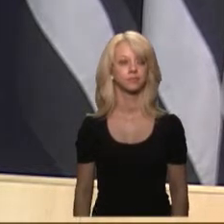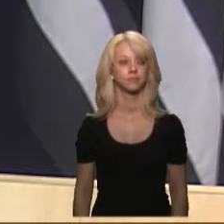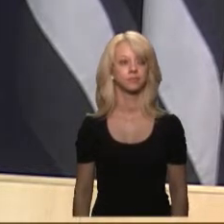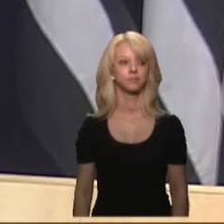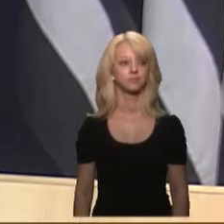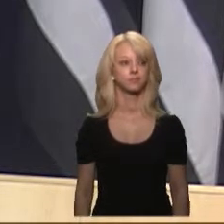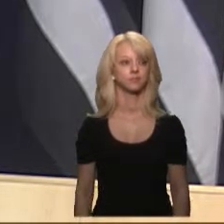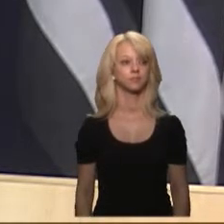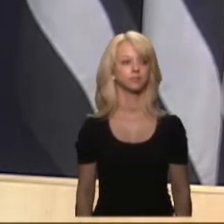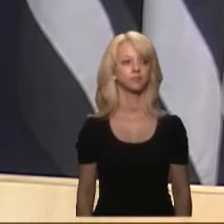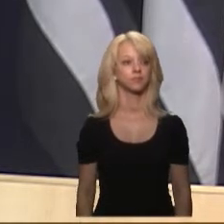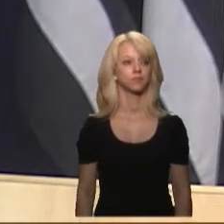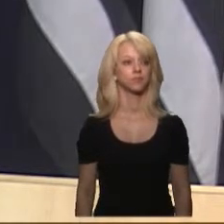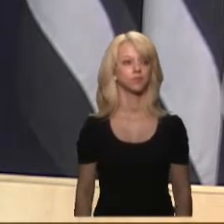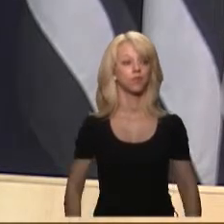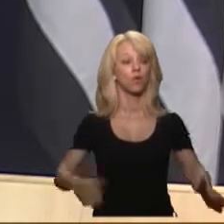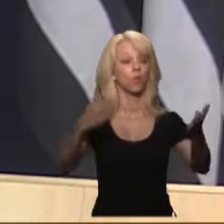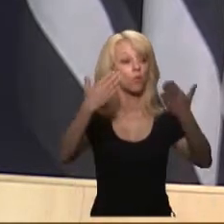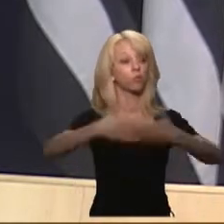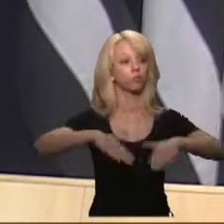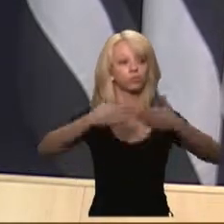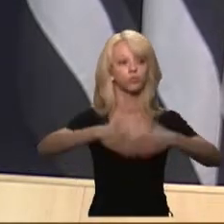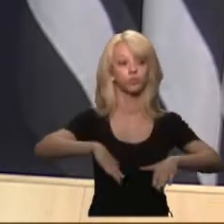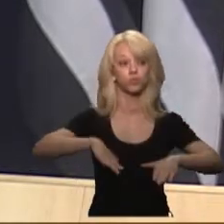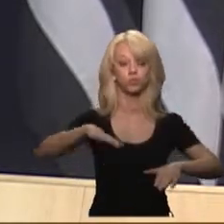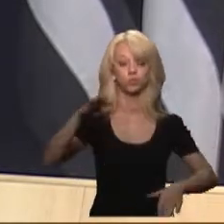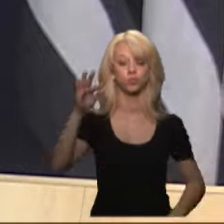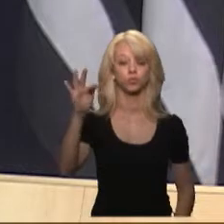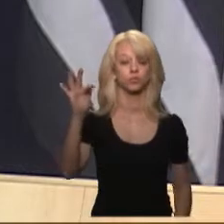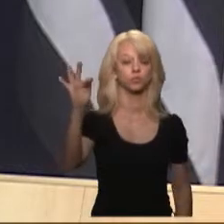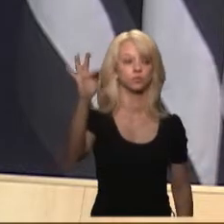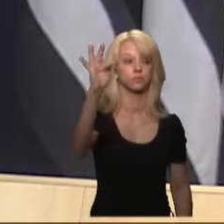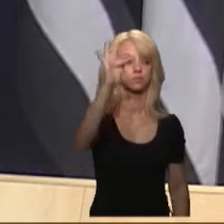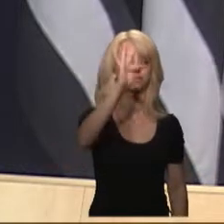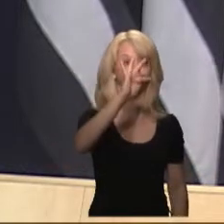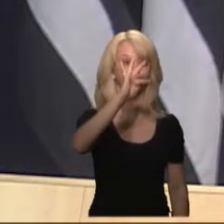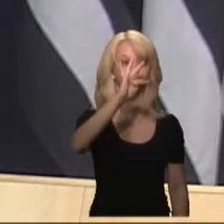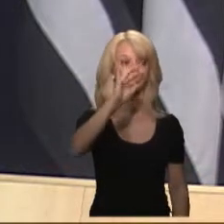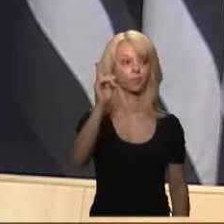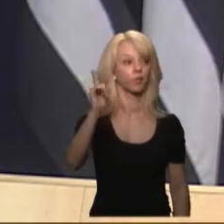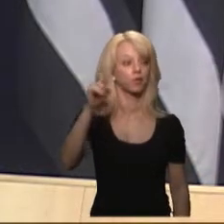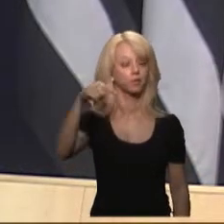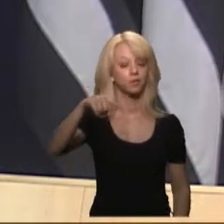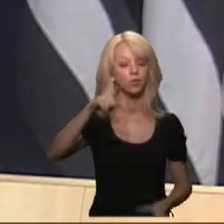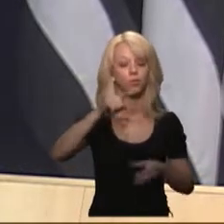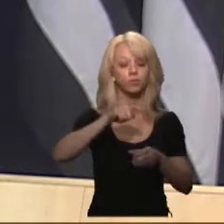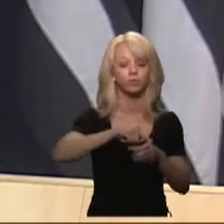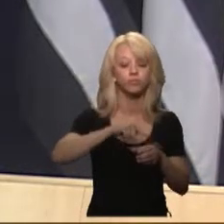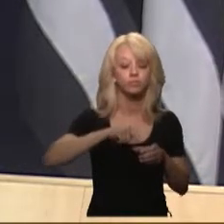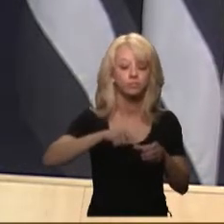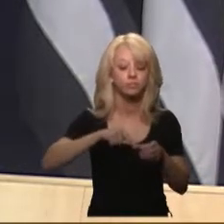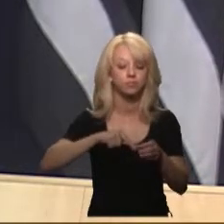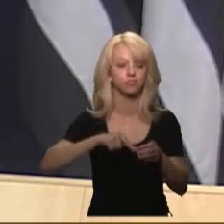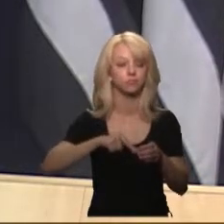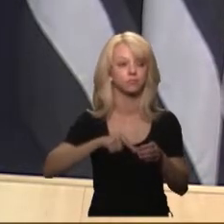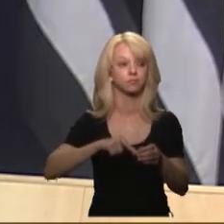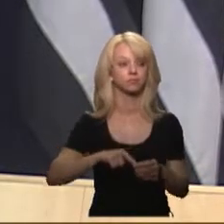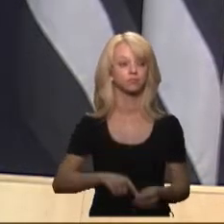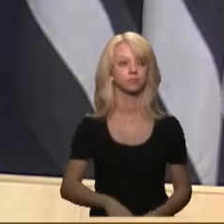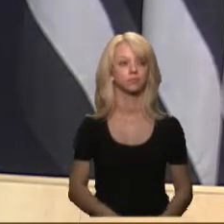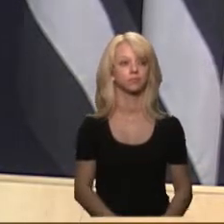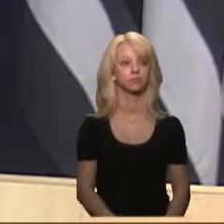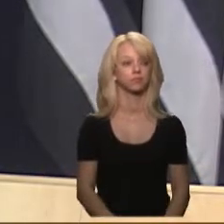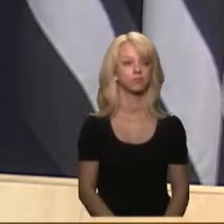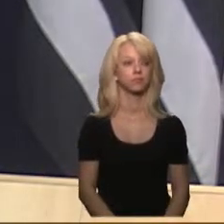concursos federais, não municipais, essa lei que nós estamos apresentando, que deverá prever no